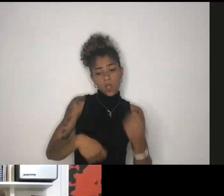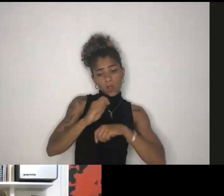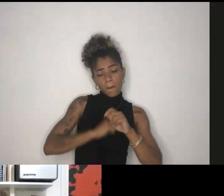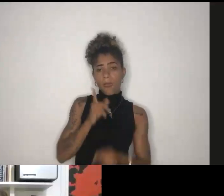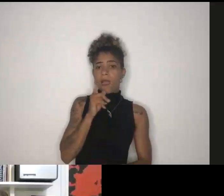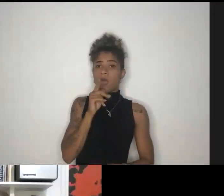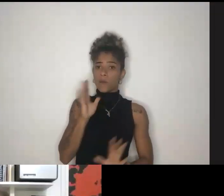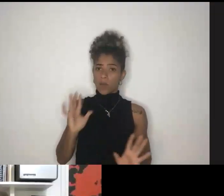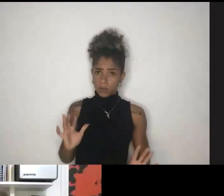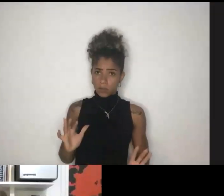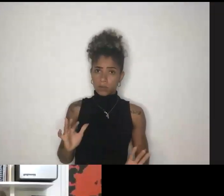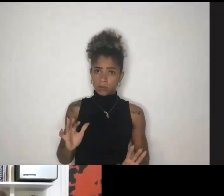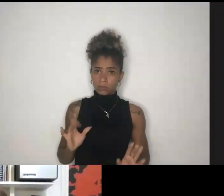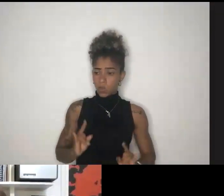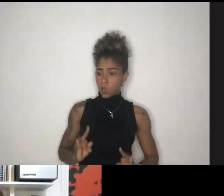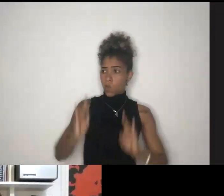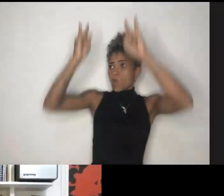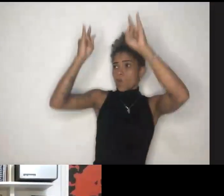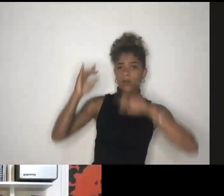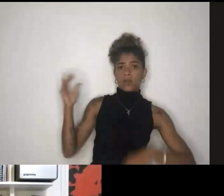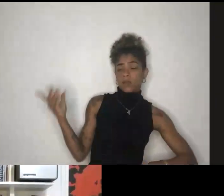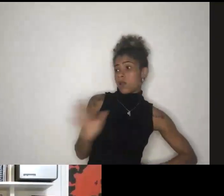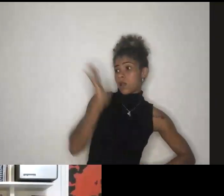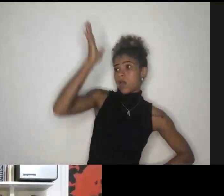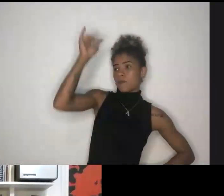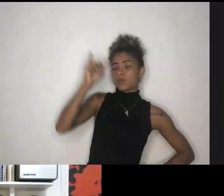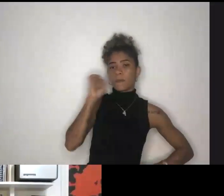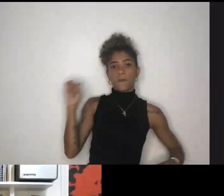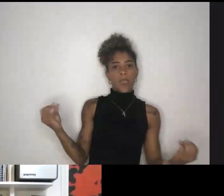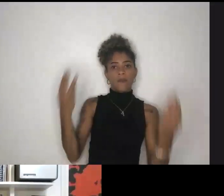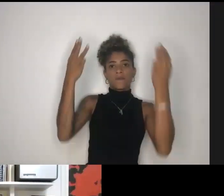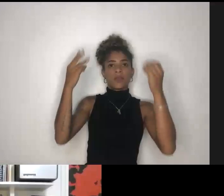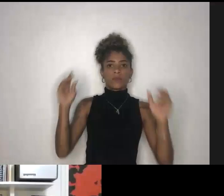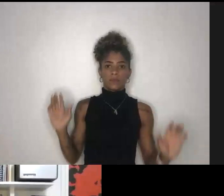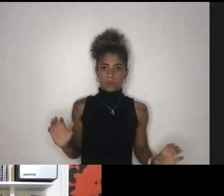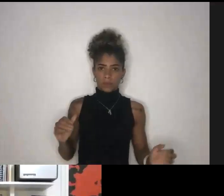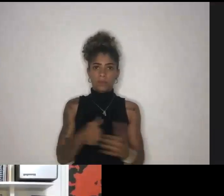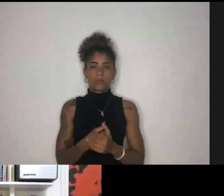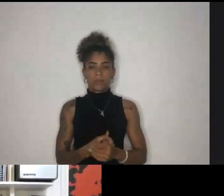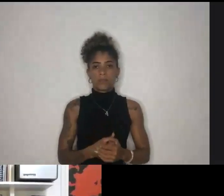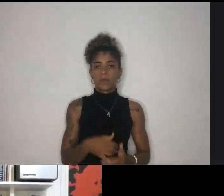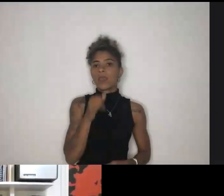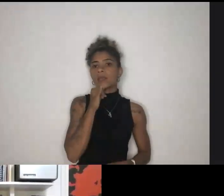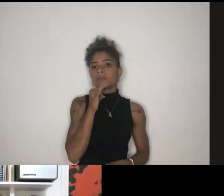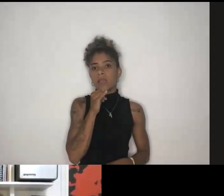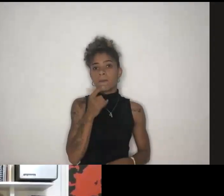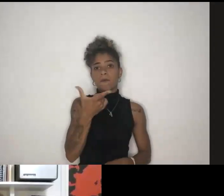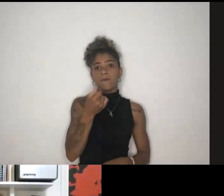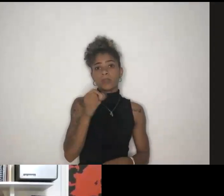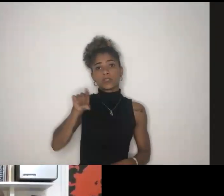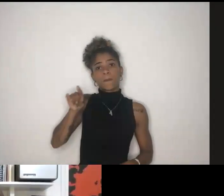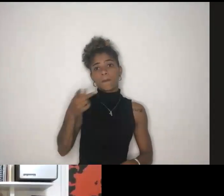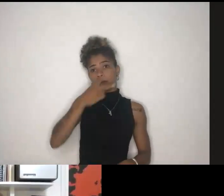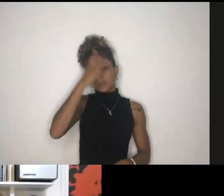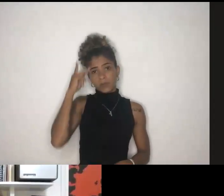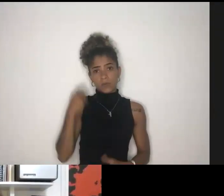edifícios de alto padrão agora evento que vai por exemplo 20 mil pessoas em um dia